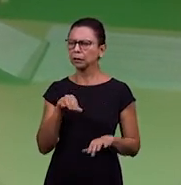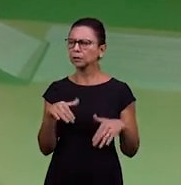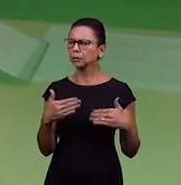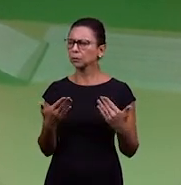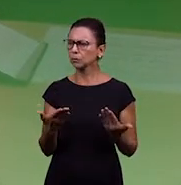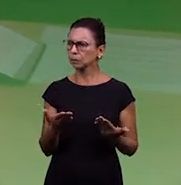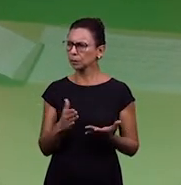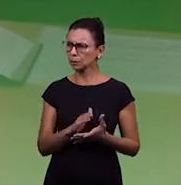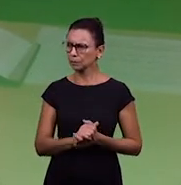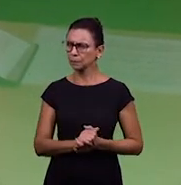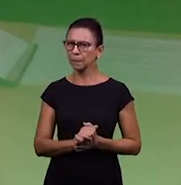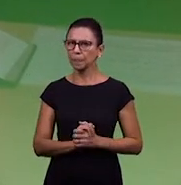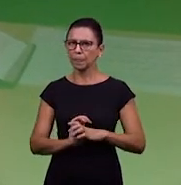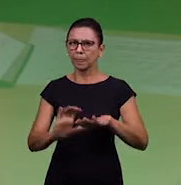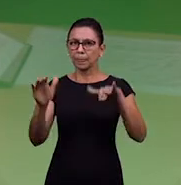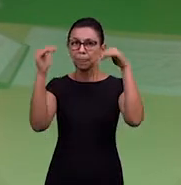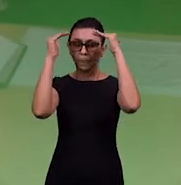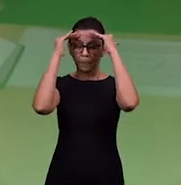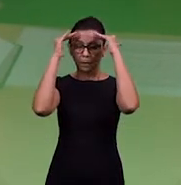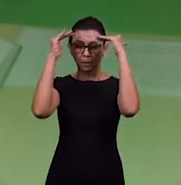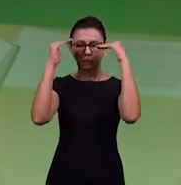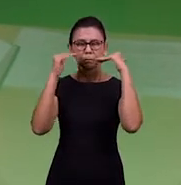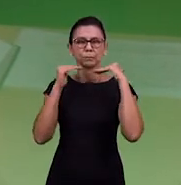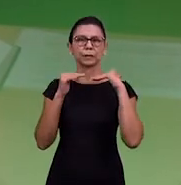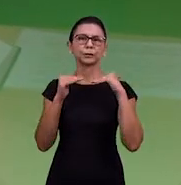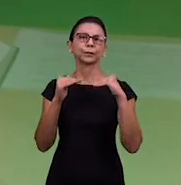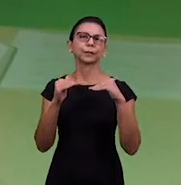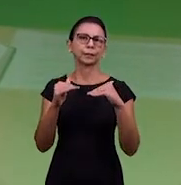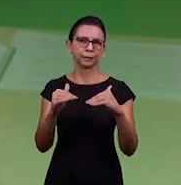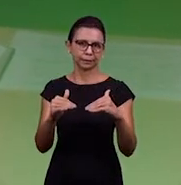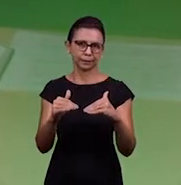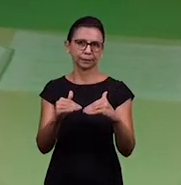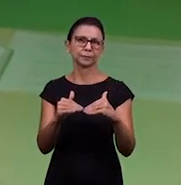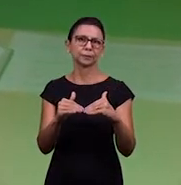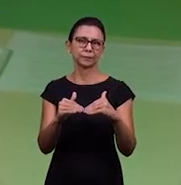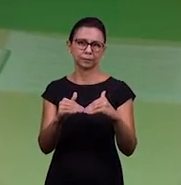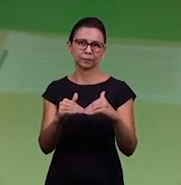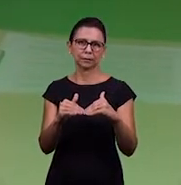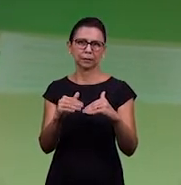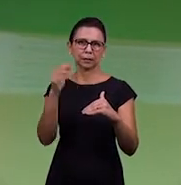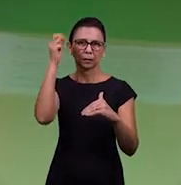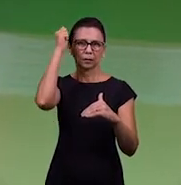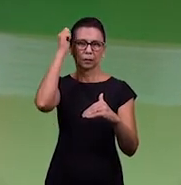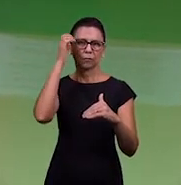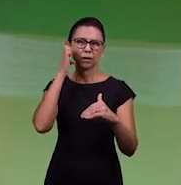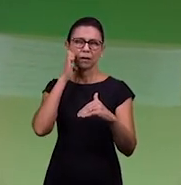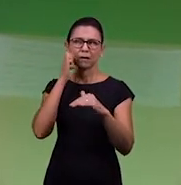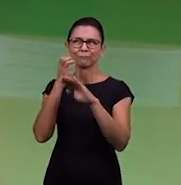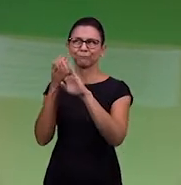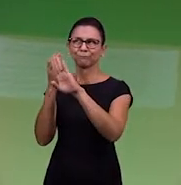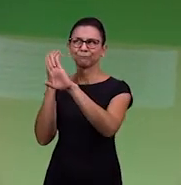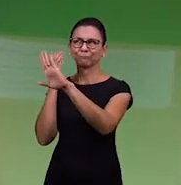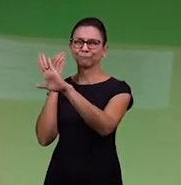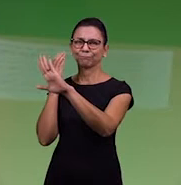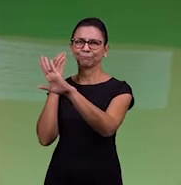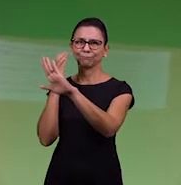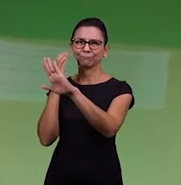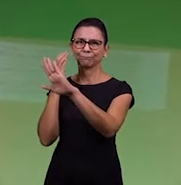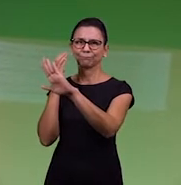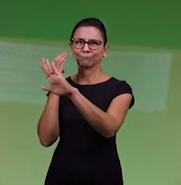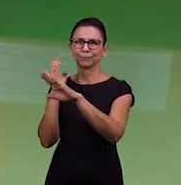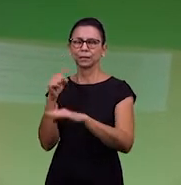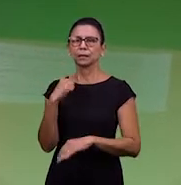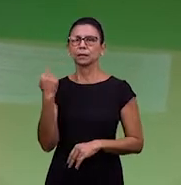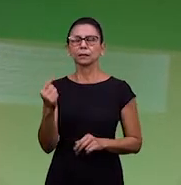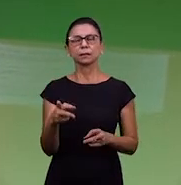da desobediência redundou toda a tragédia na vida do homem, que foi a separação dele com Deus e a grande inimizade. E